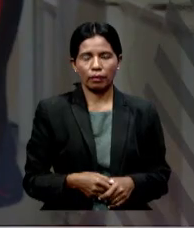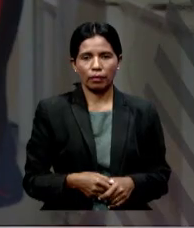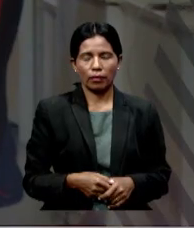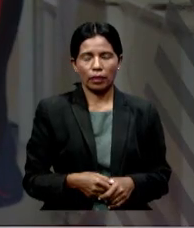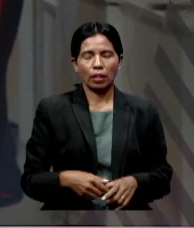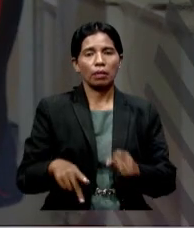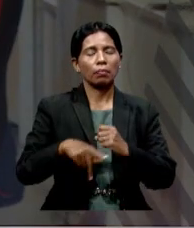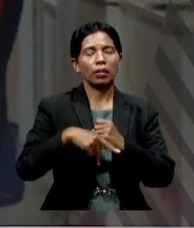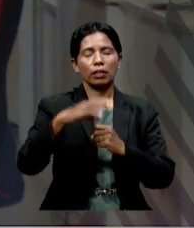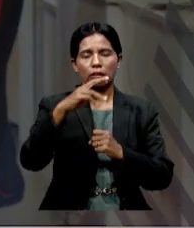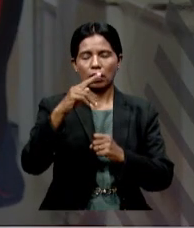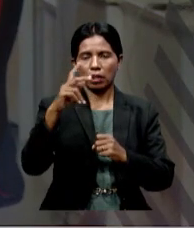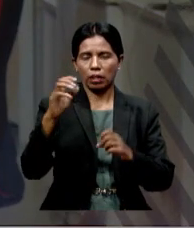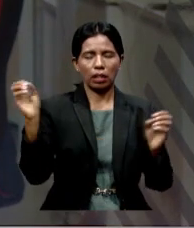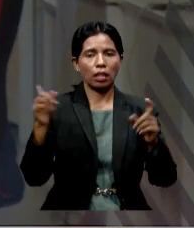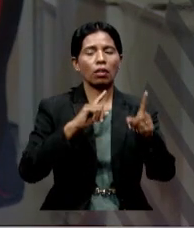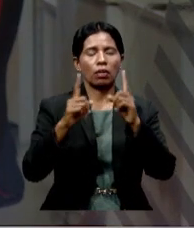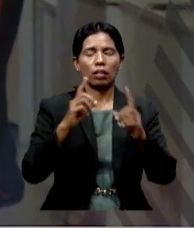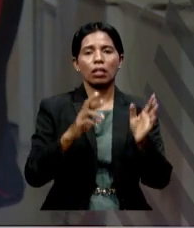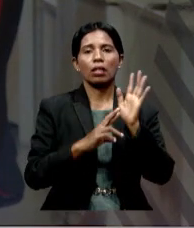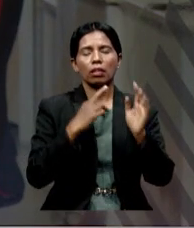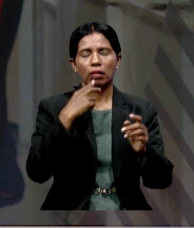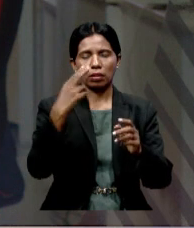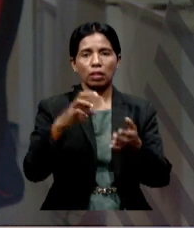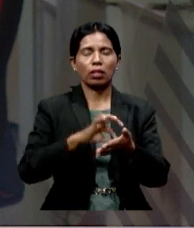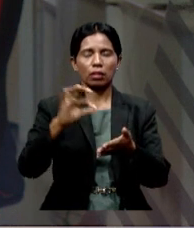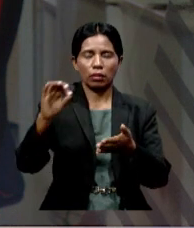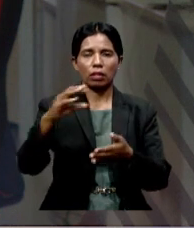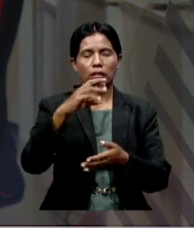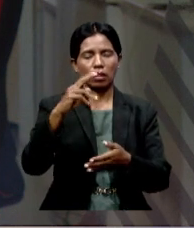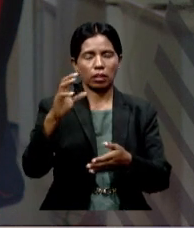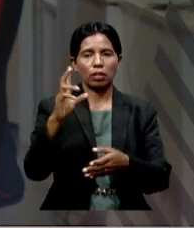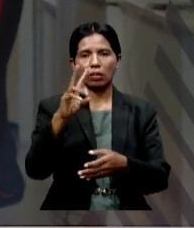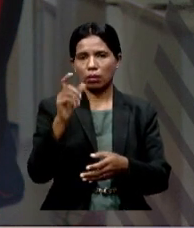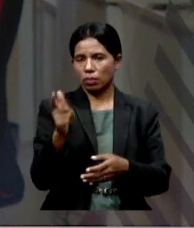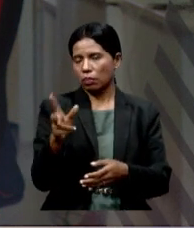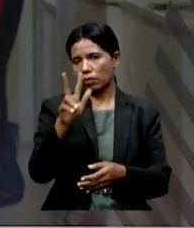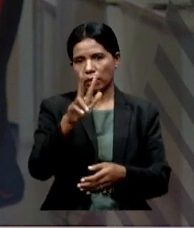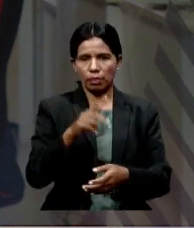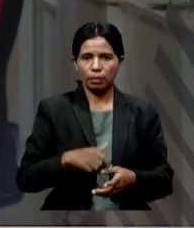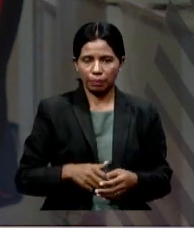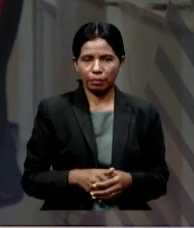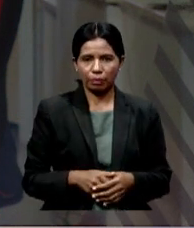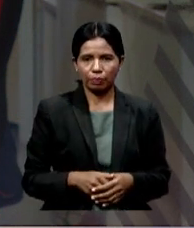Partido Senarte lahalo reclamação ba resultado apuramento eleição parlamentar e ruaro nulo recentolo.